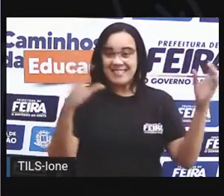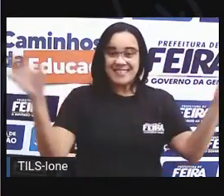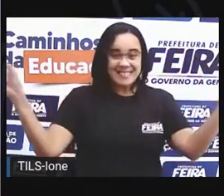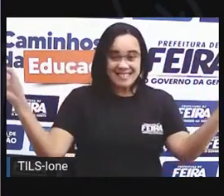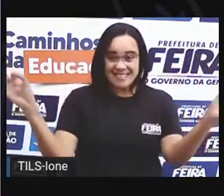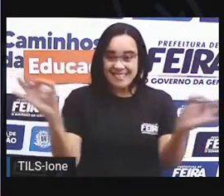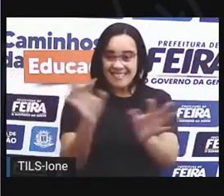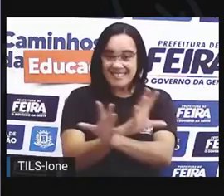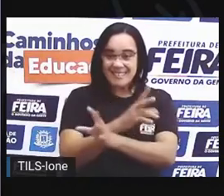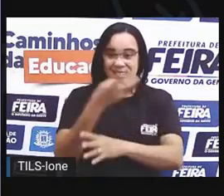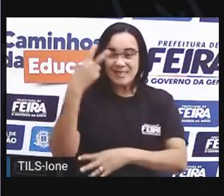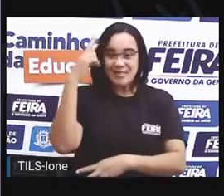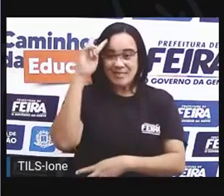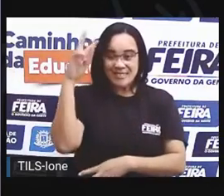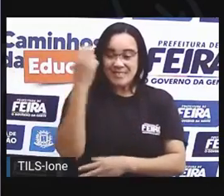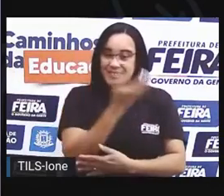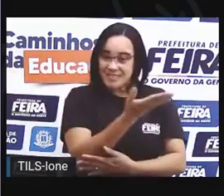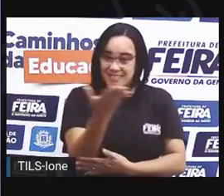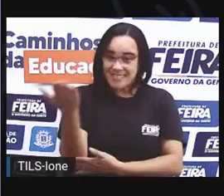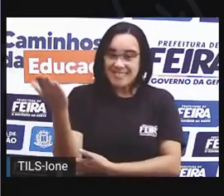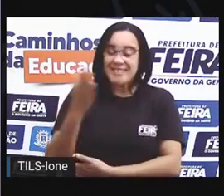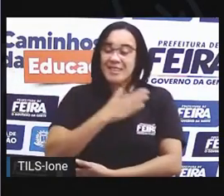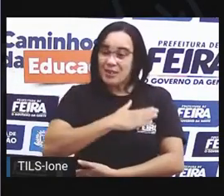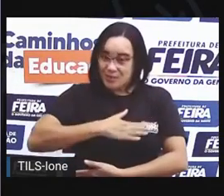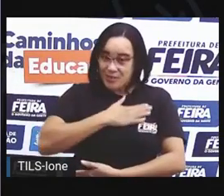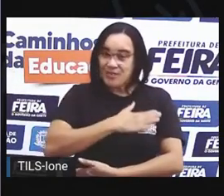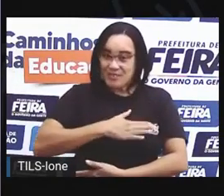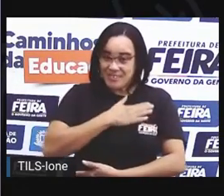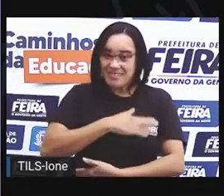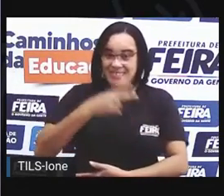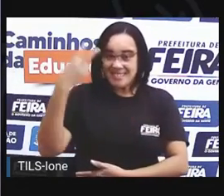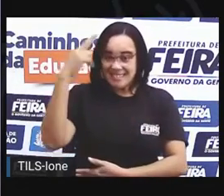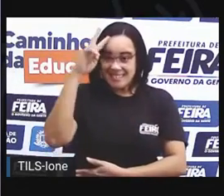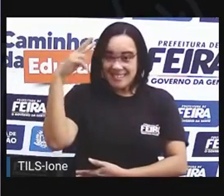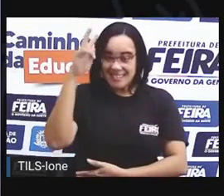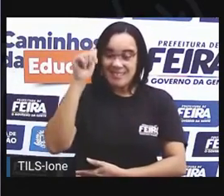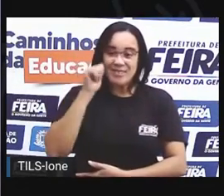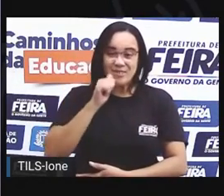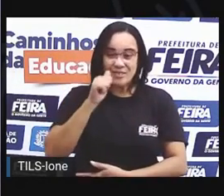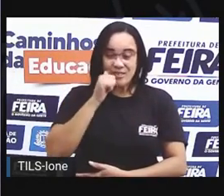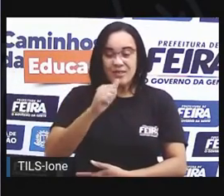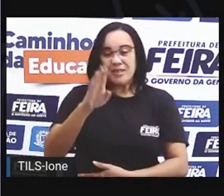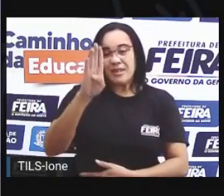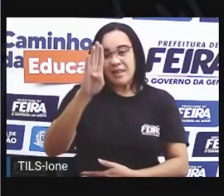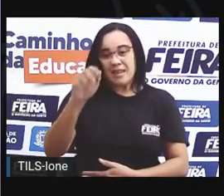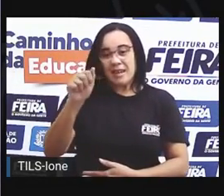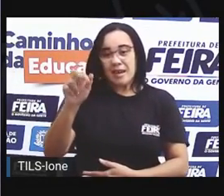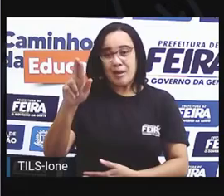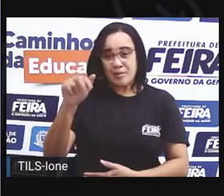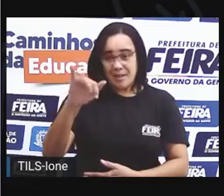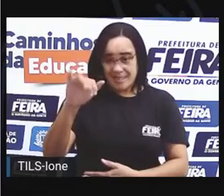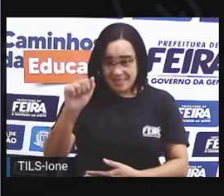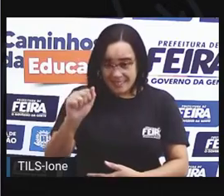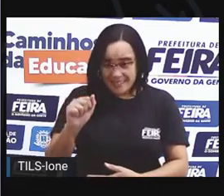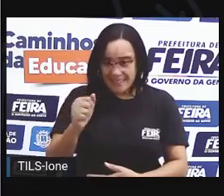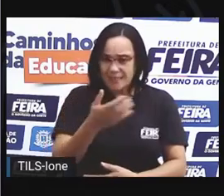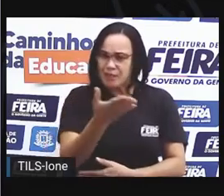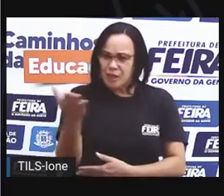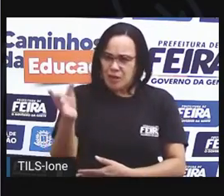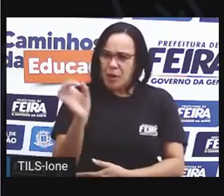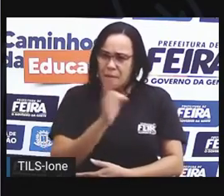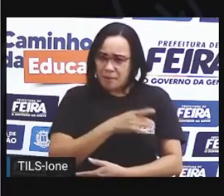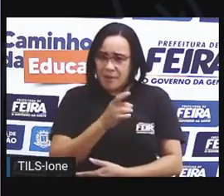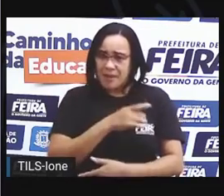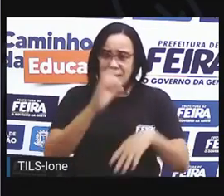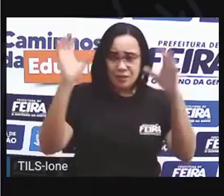nossa história. Gostaram da história da Bartira? Vocês também têm medo de chuva? Ah, meninada, não